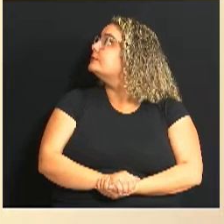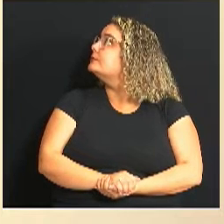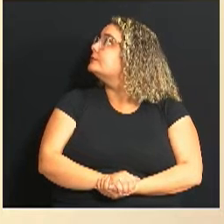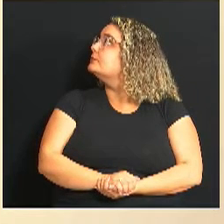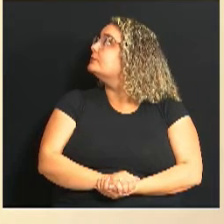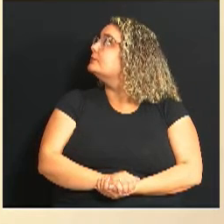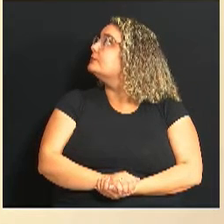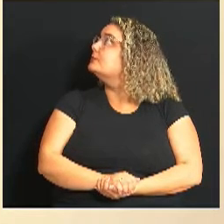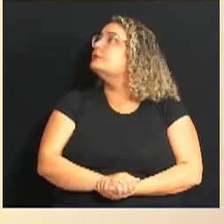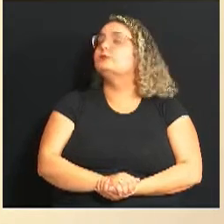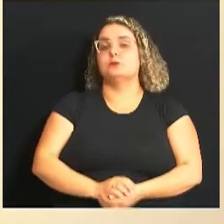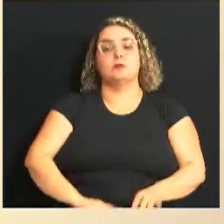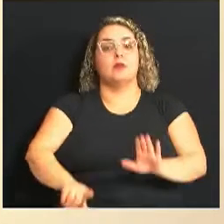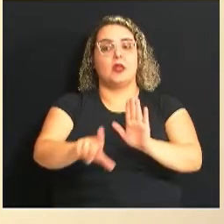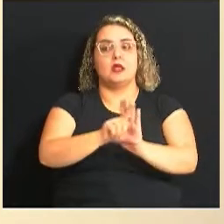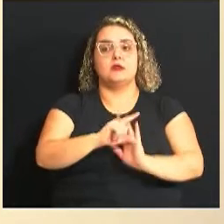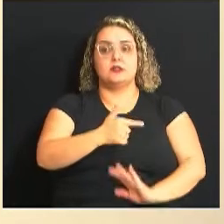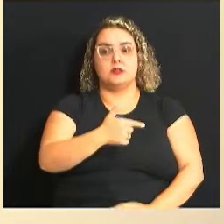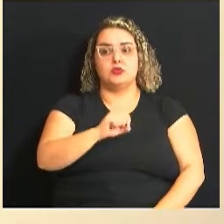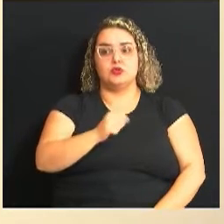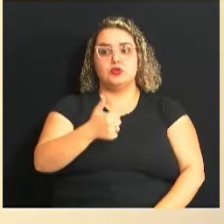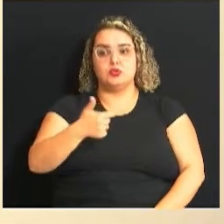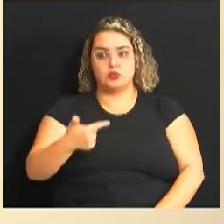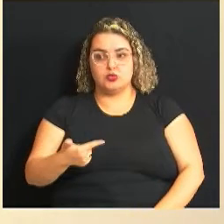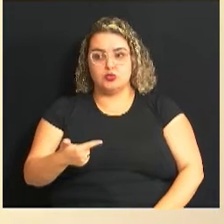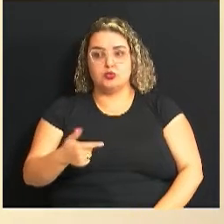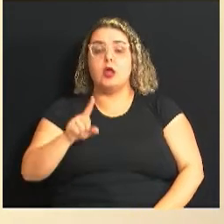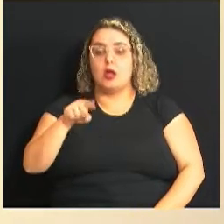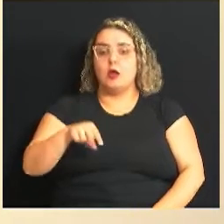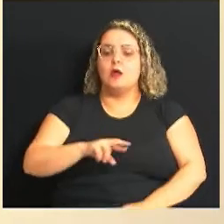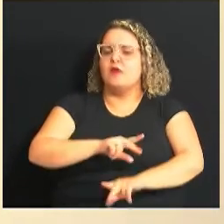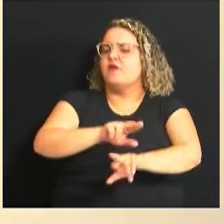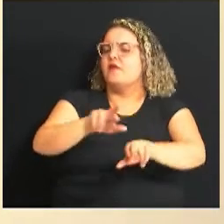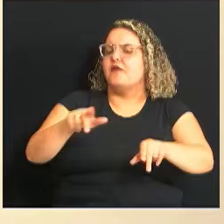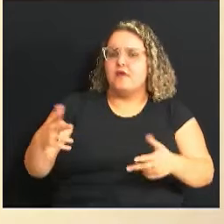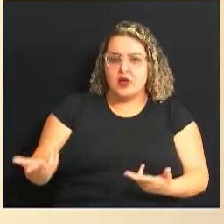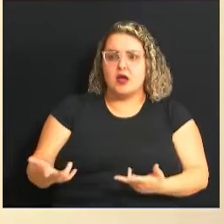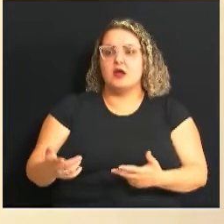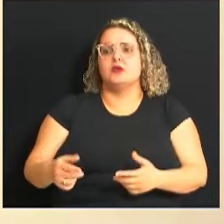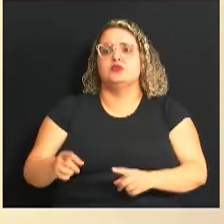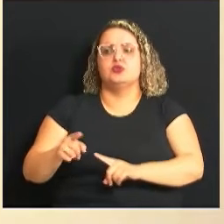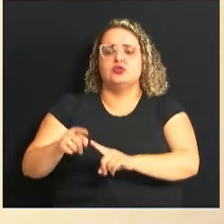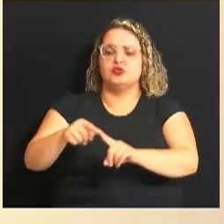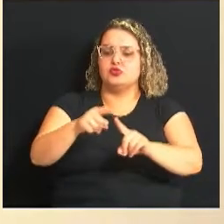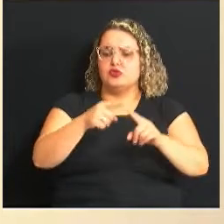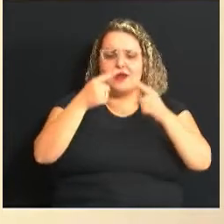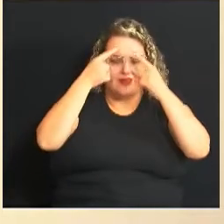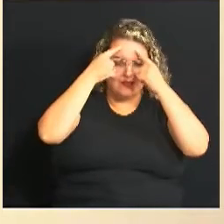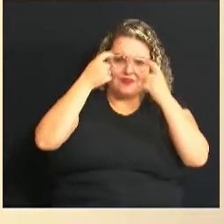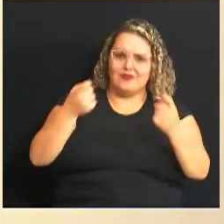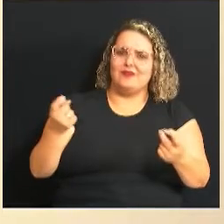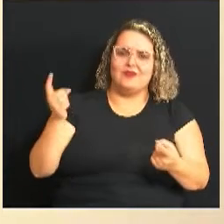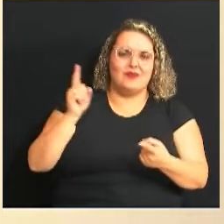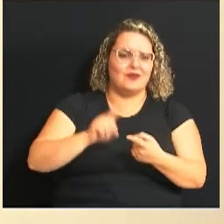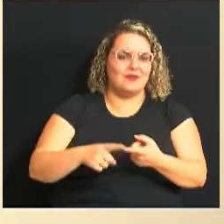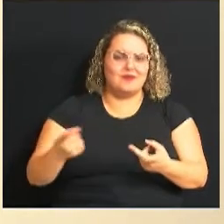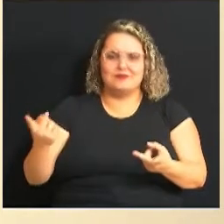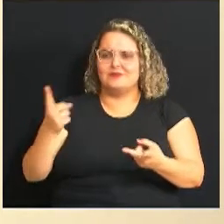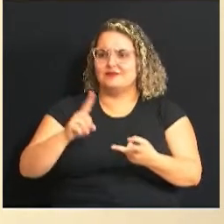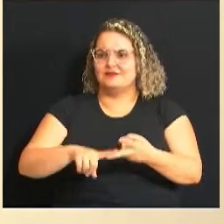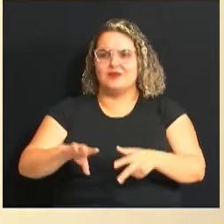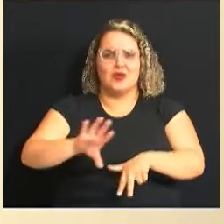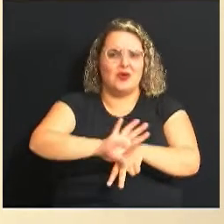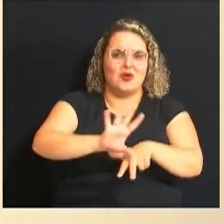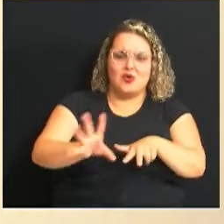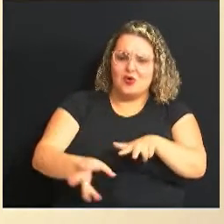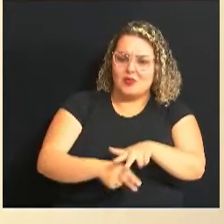Essa lei de 2012, ela traz diversos casos de violência, corrupção e outros